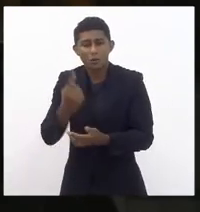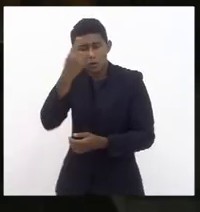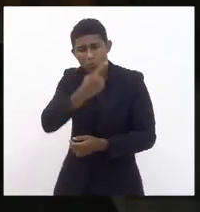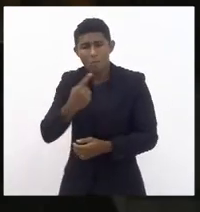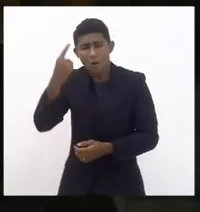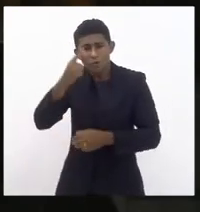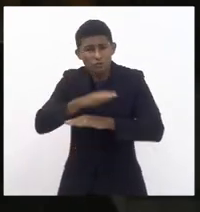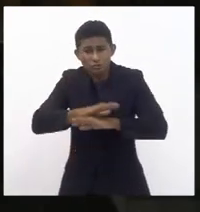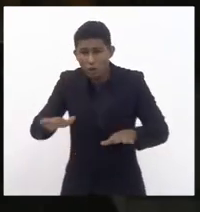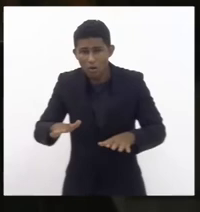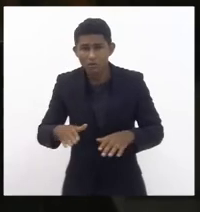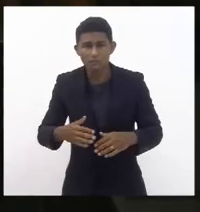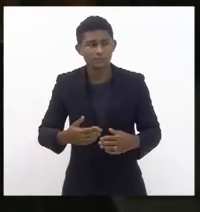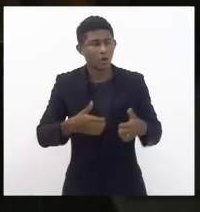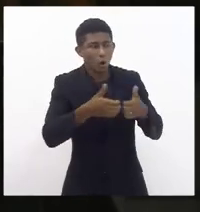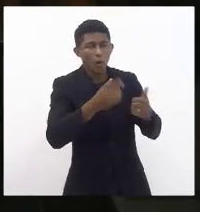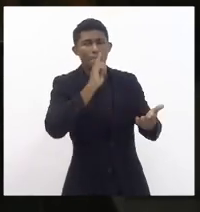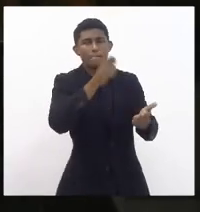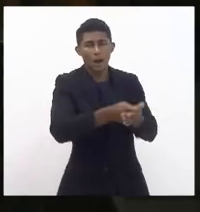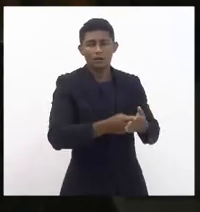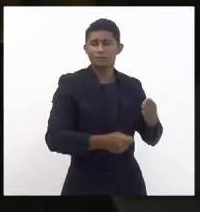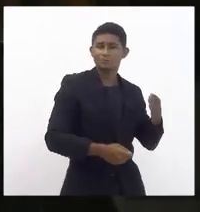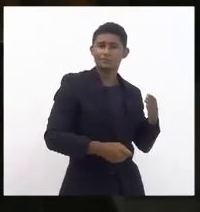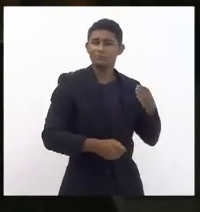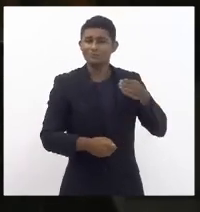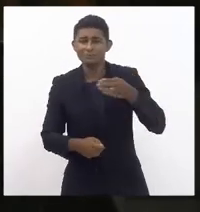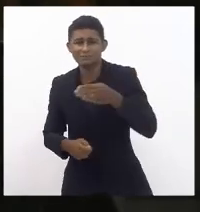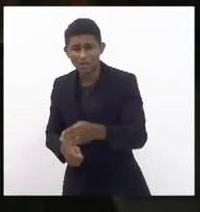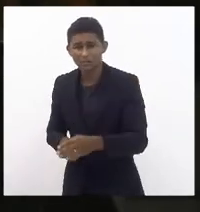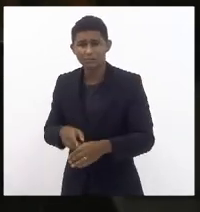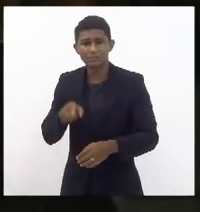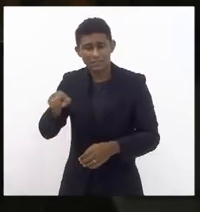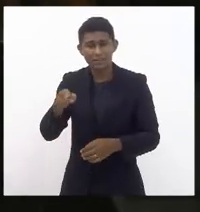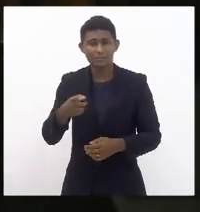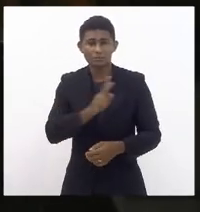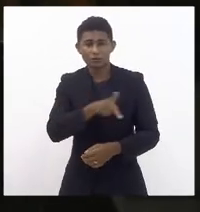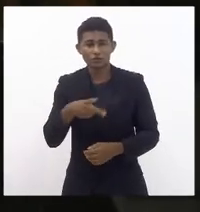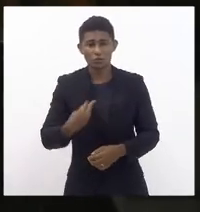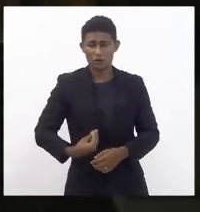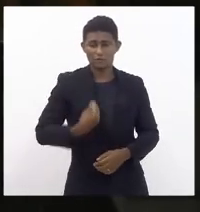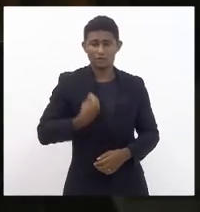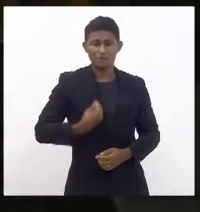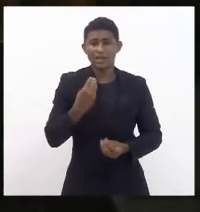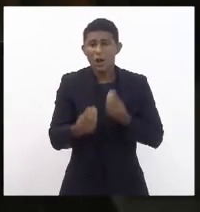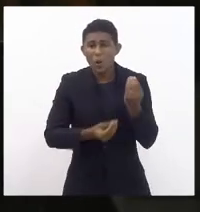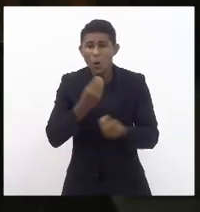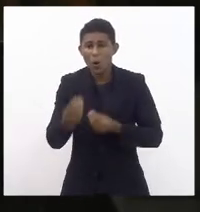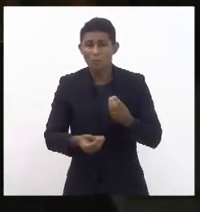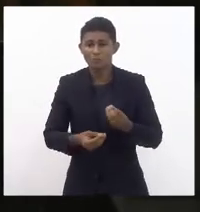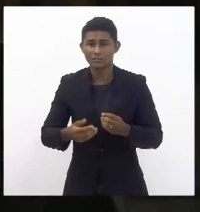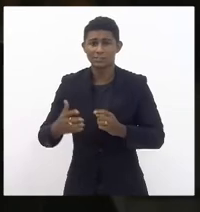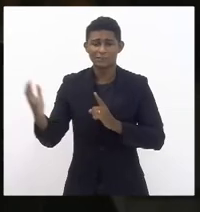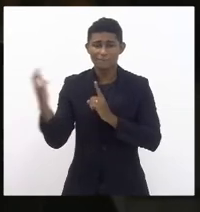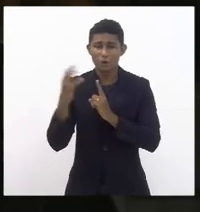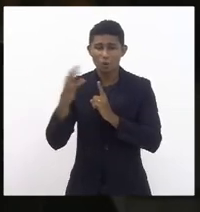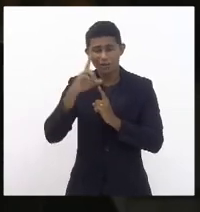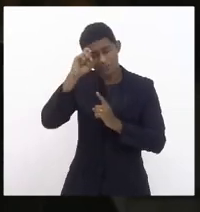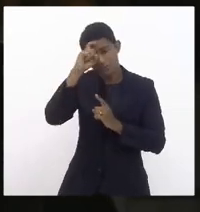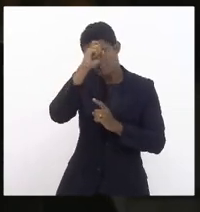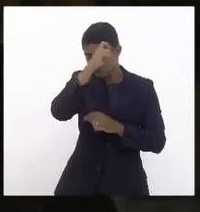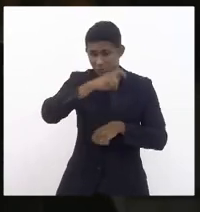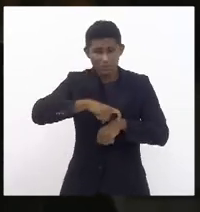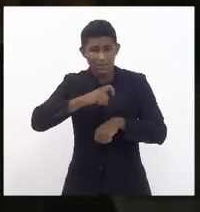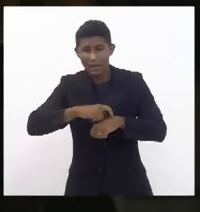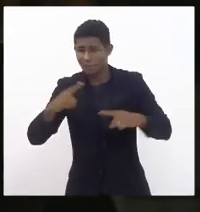passagem de locar um dia de horário isso precariza vida dele e impacta todos os outros tempos que ele dá tem o